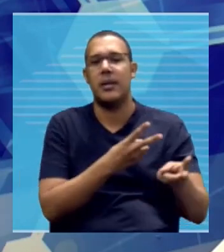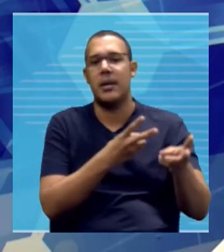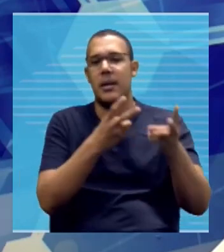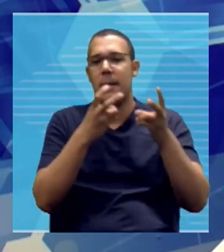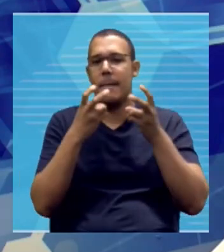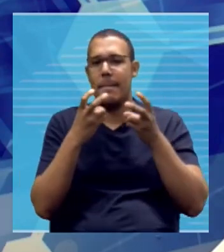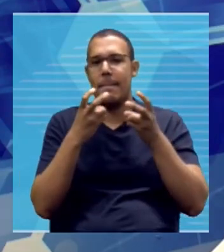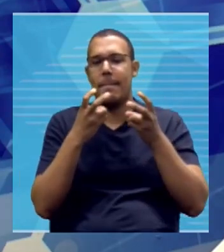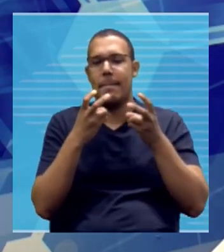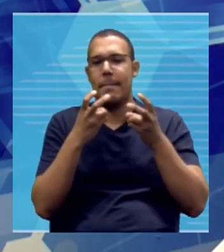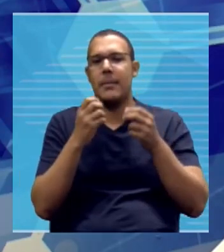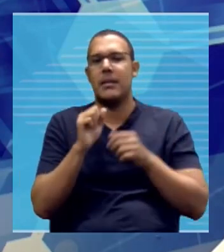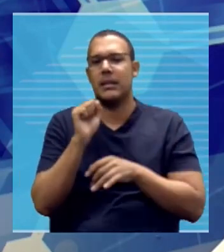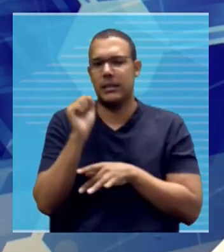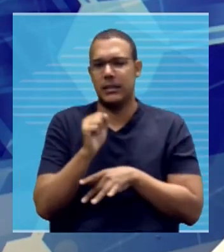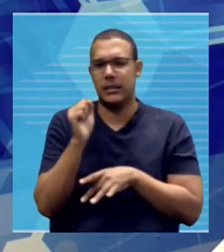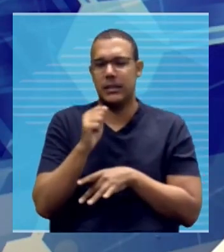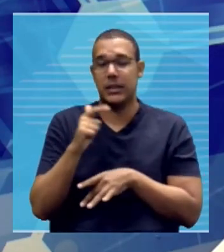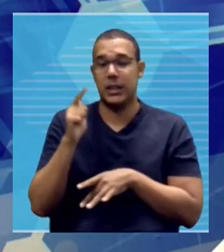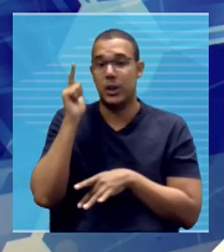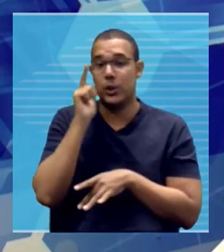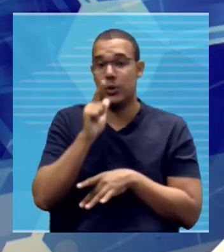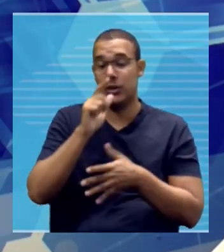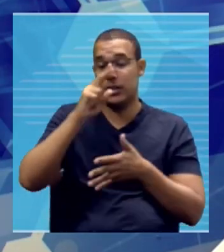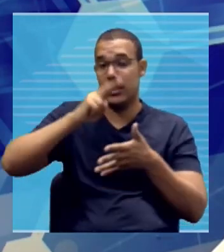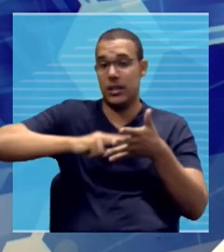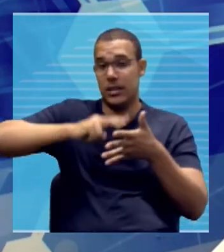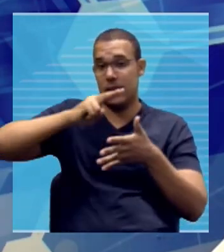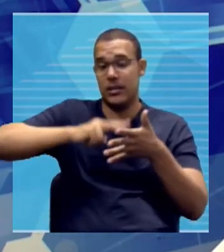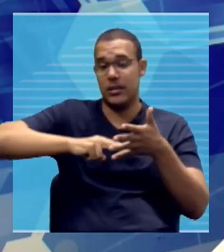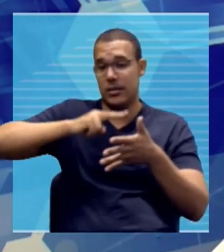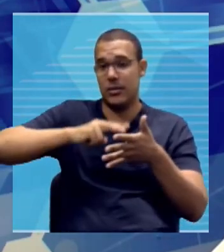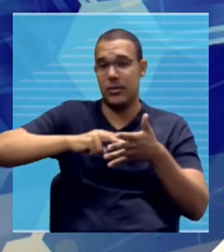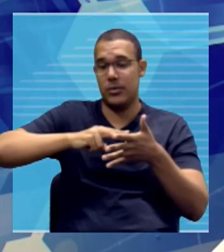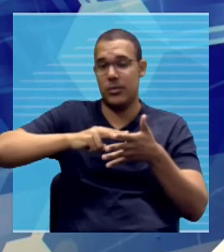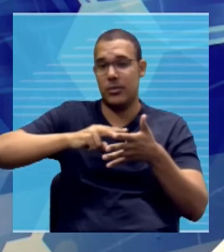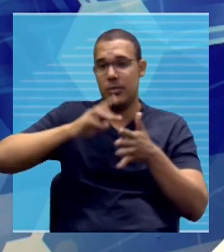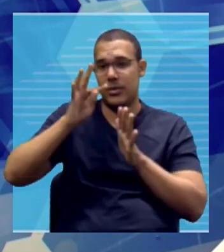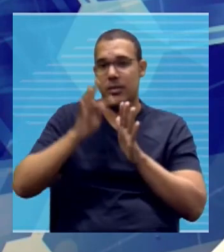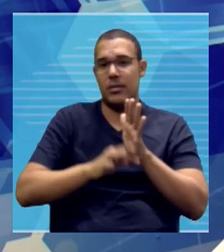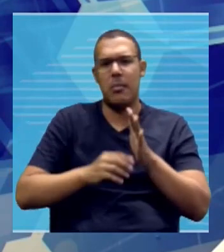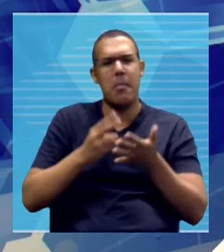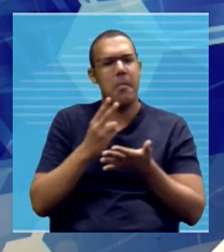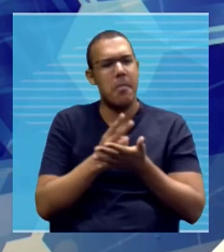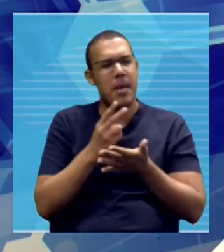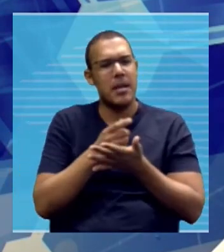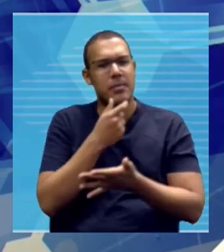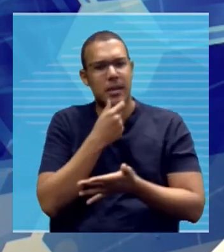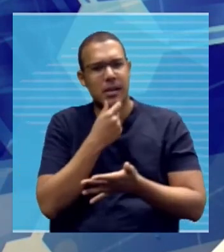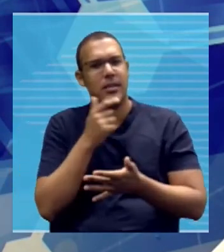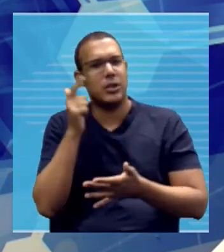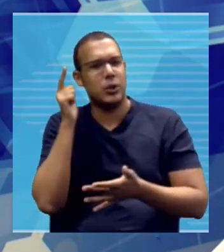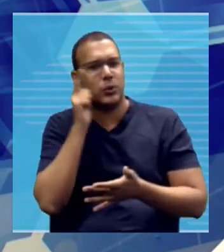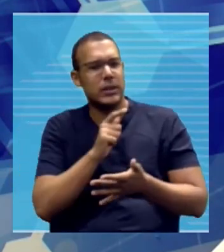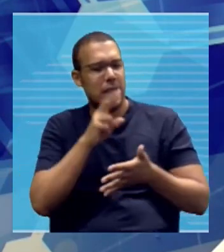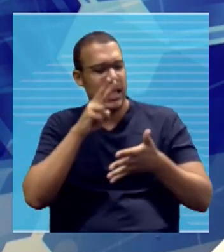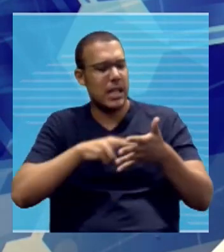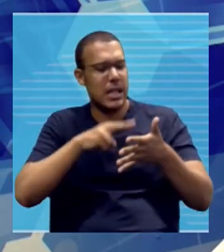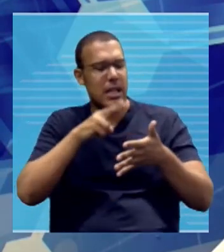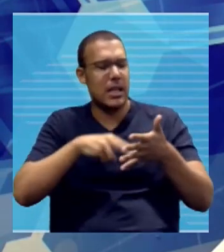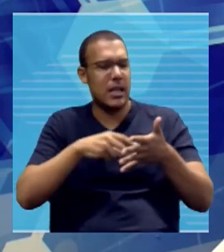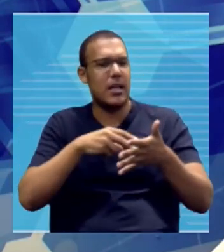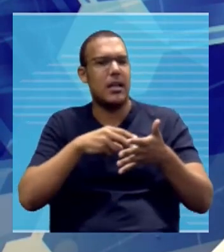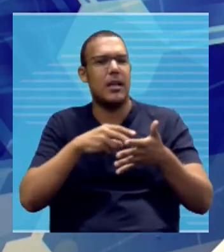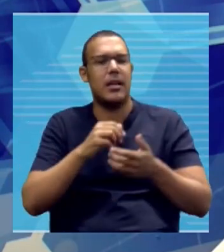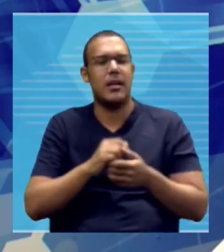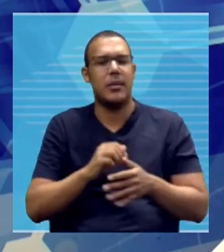dá para sim para a gente conseguir ler o texto mesmo ando ele em inglês hein muita gente ah Professor testar em inglês